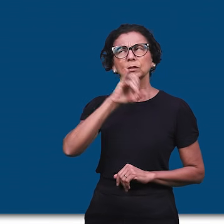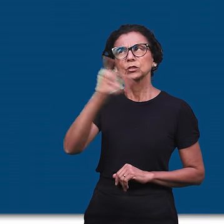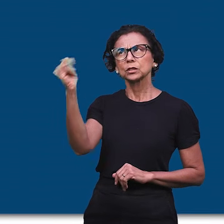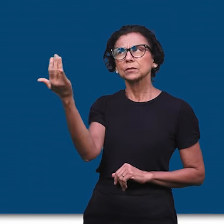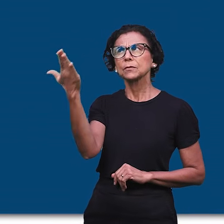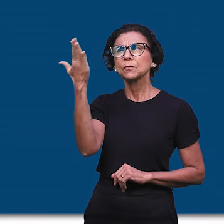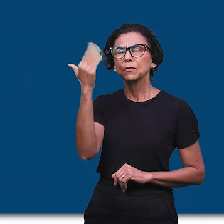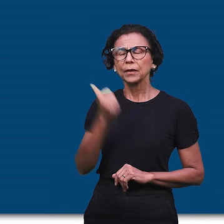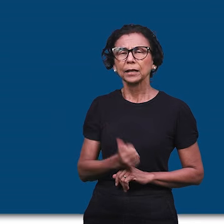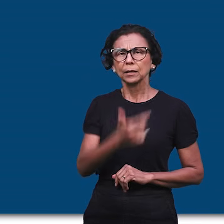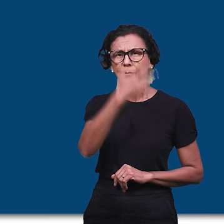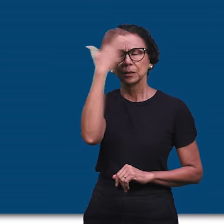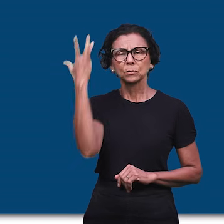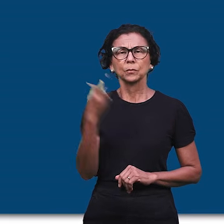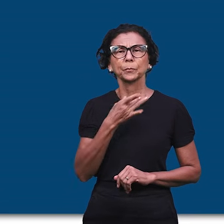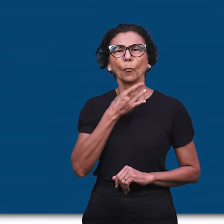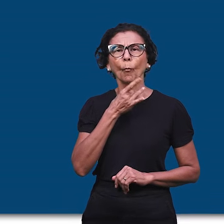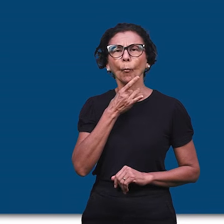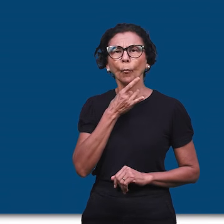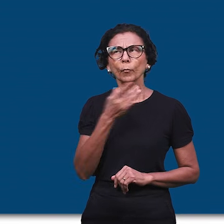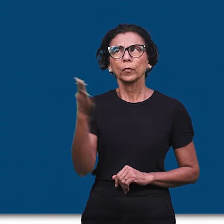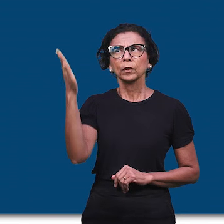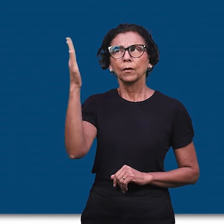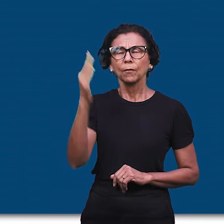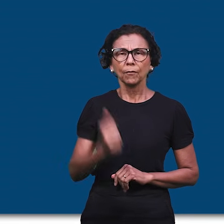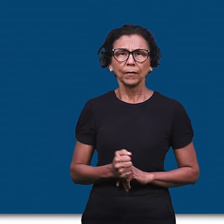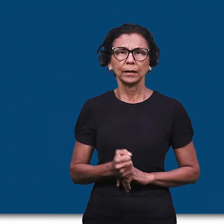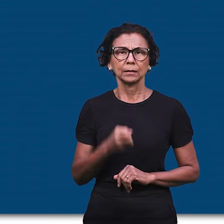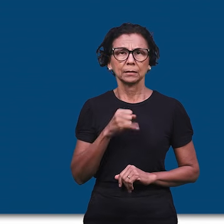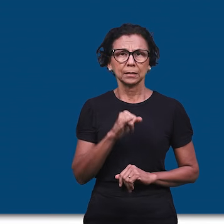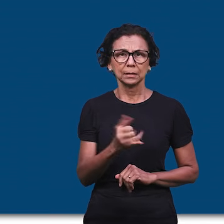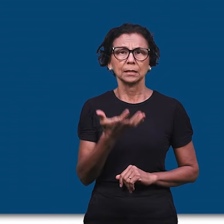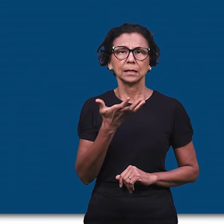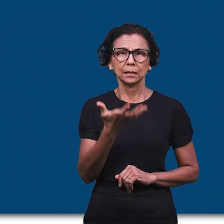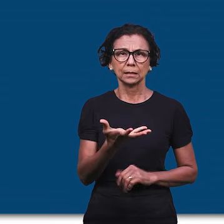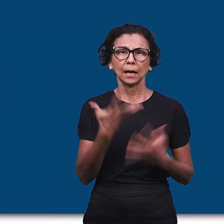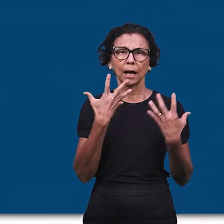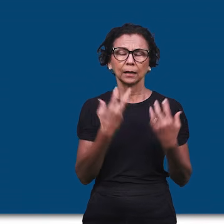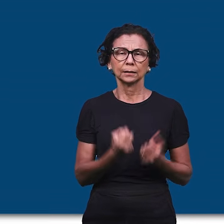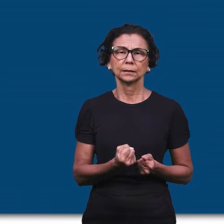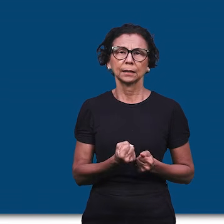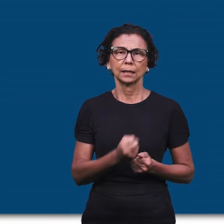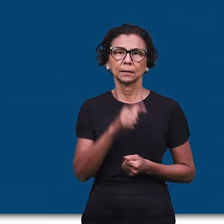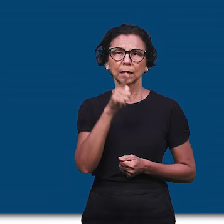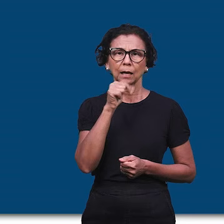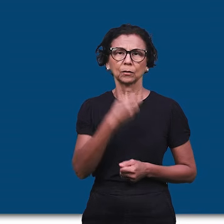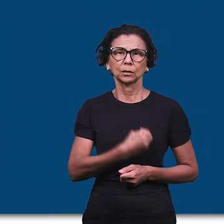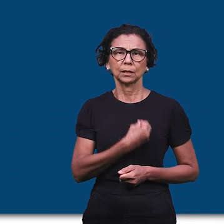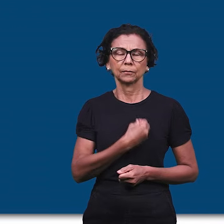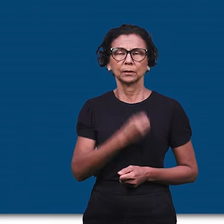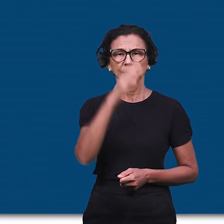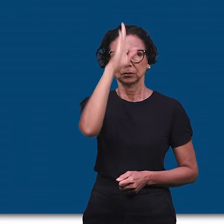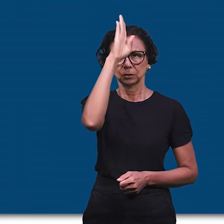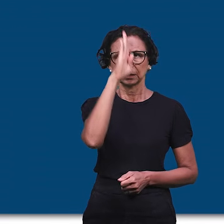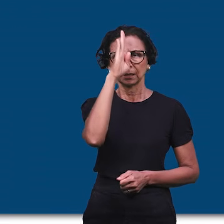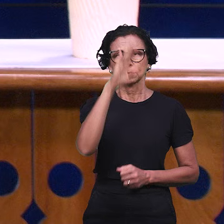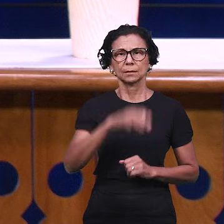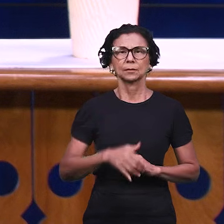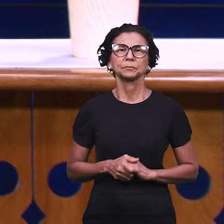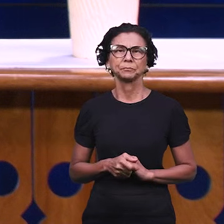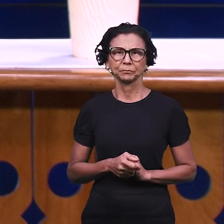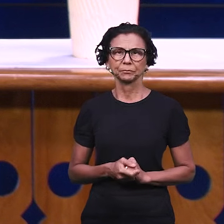quem tem sede, venha. E quem quiser, tome de graça da água da vida. Louvado seja o